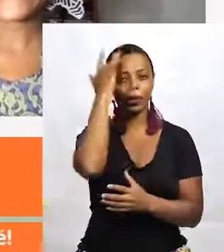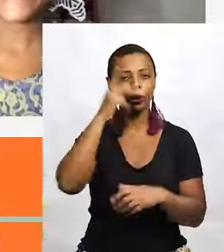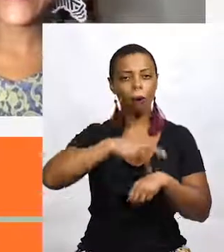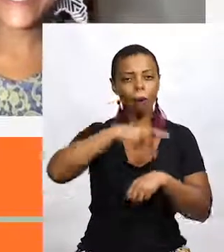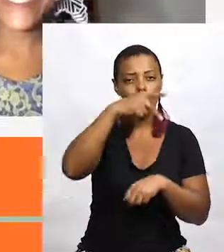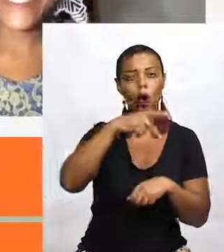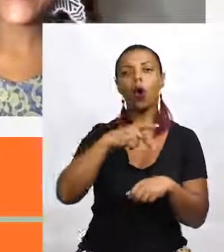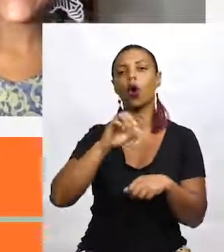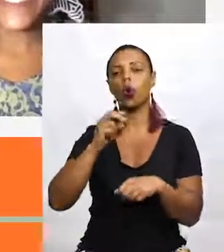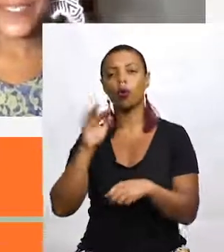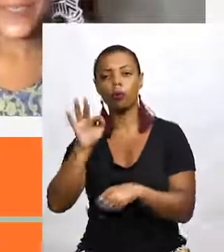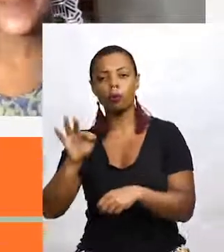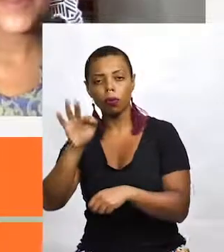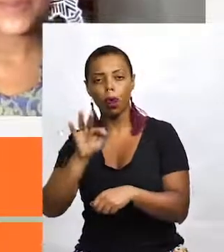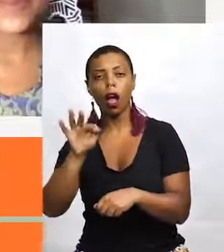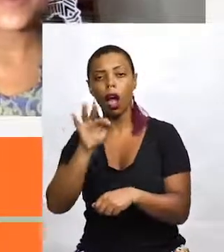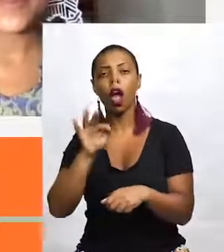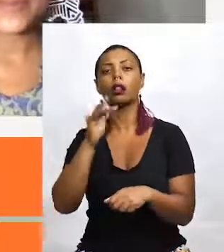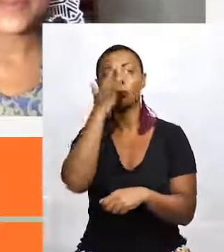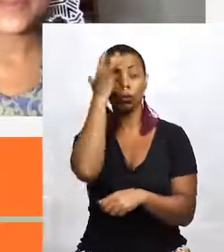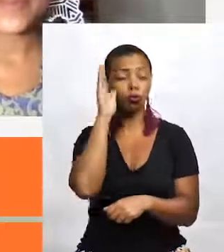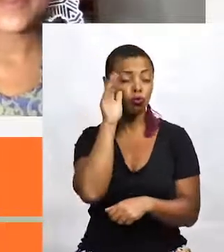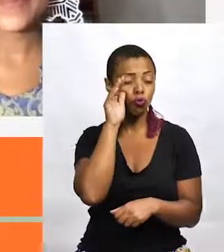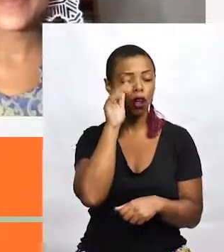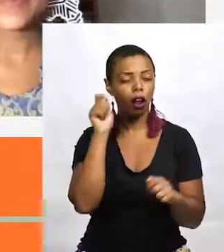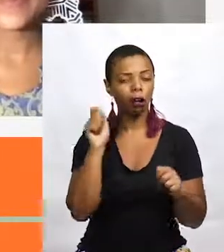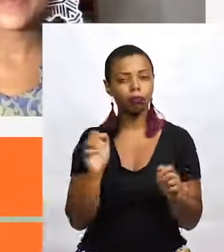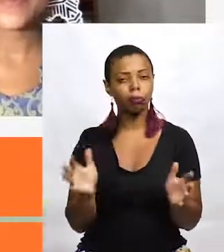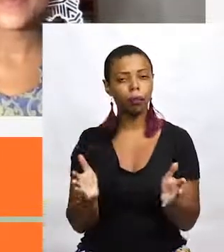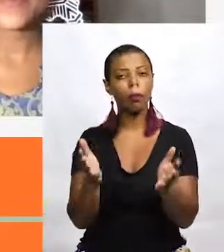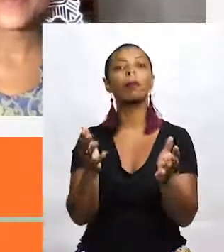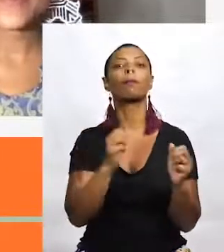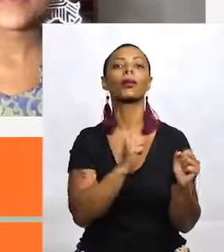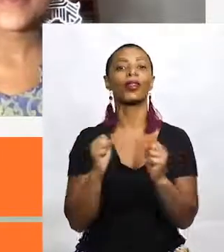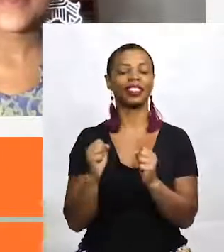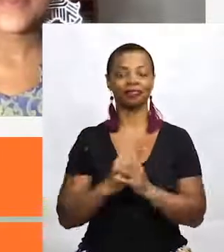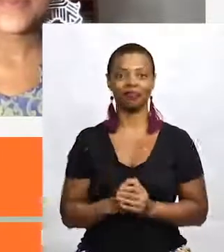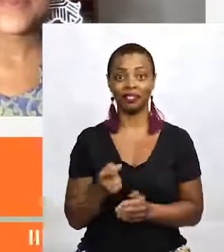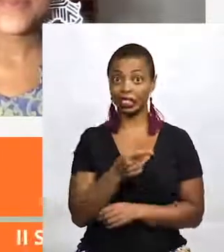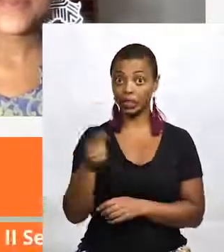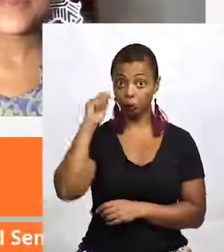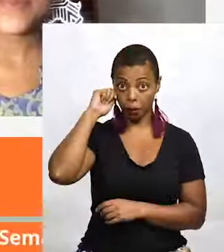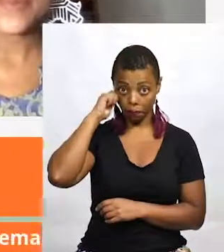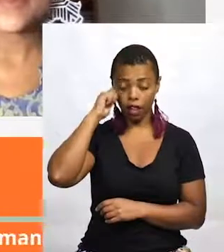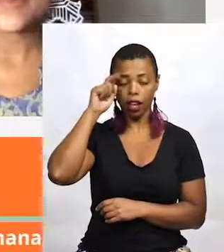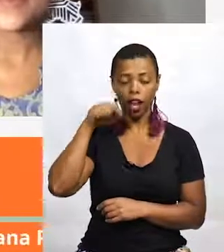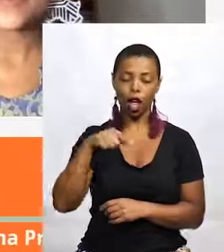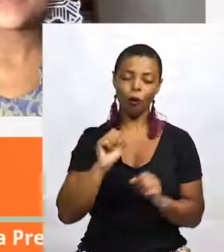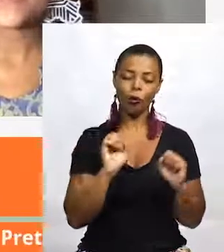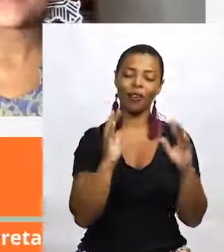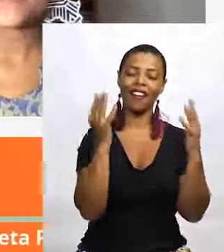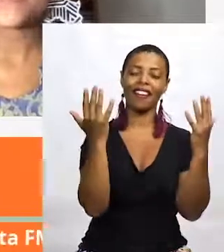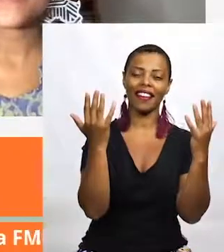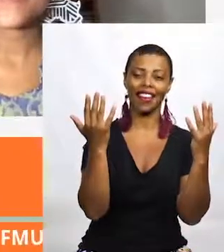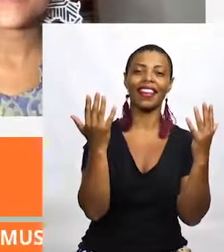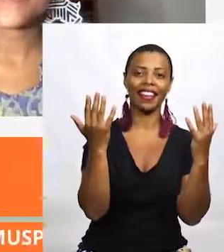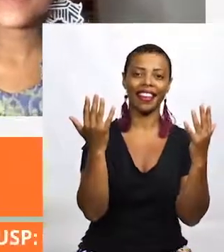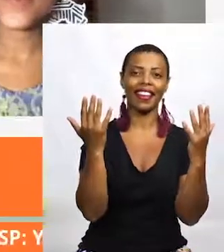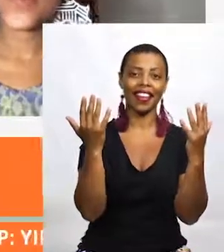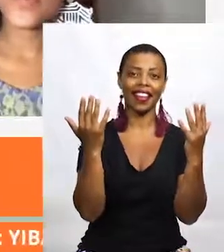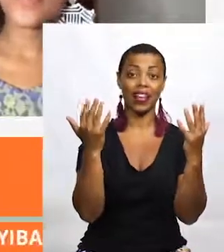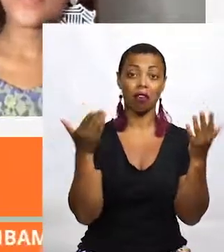pós-graduação, graduação e os servidores também. Semana Preta faz parte, um desses eventos, e esse ano a gente